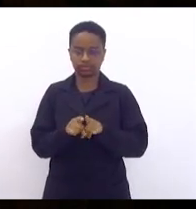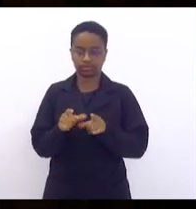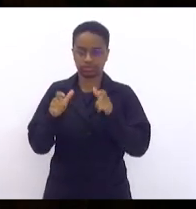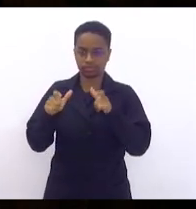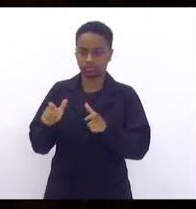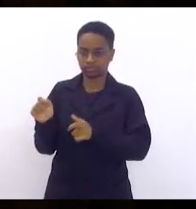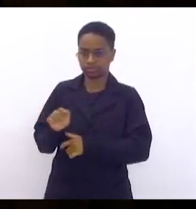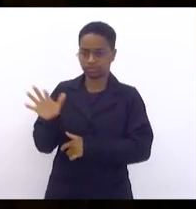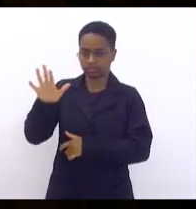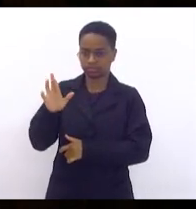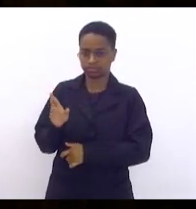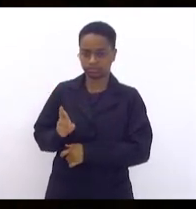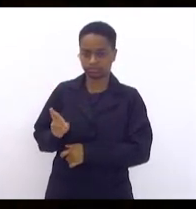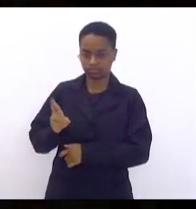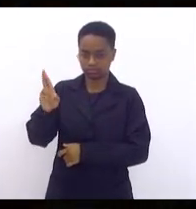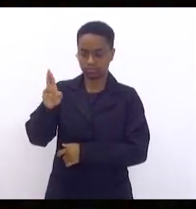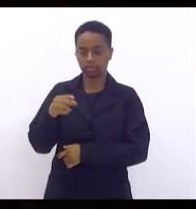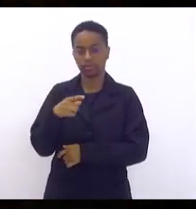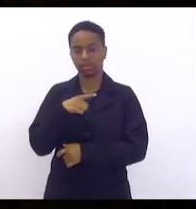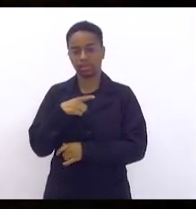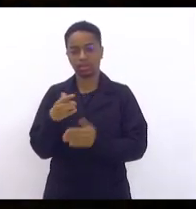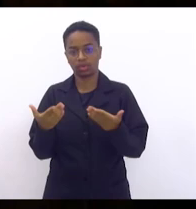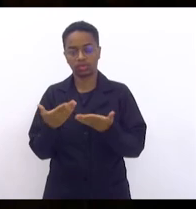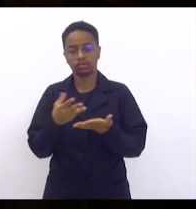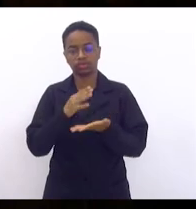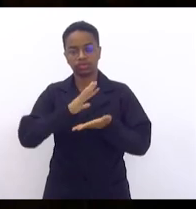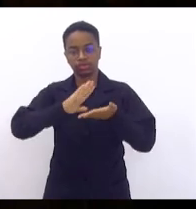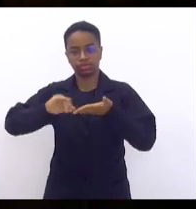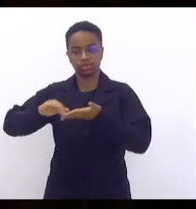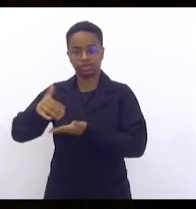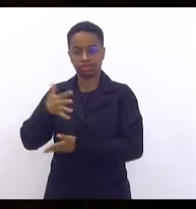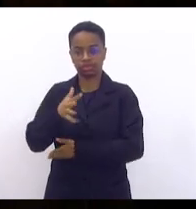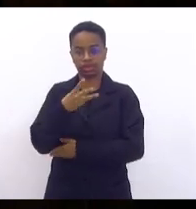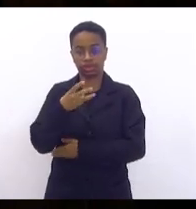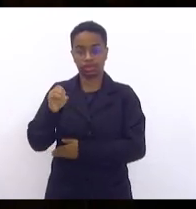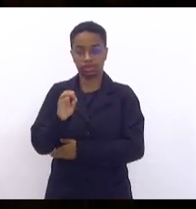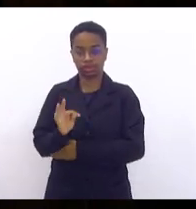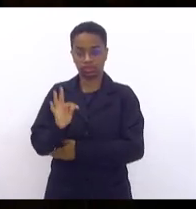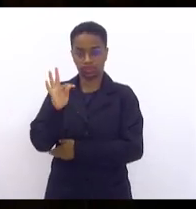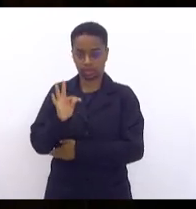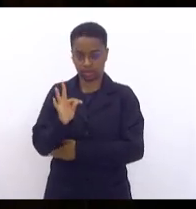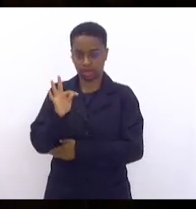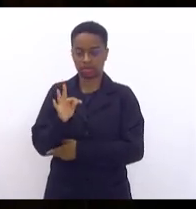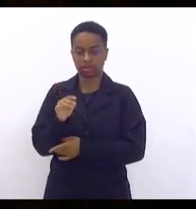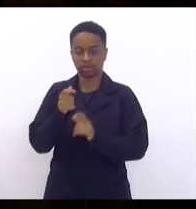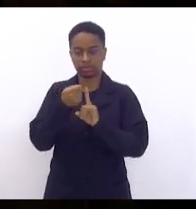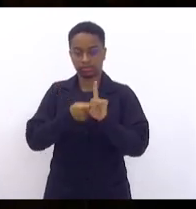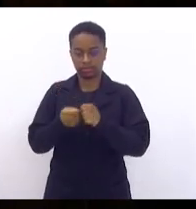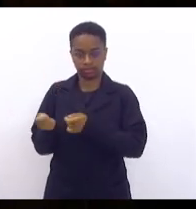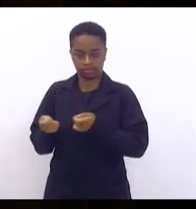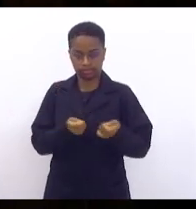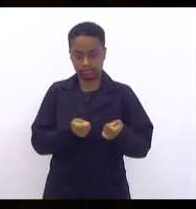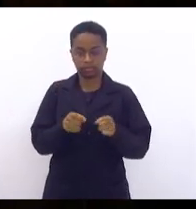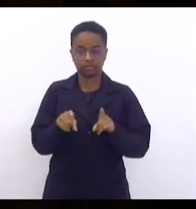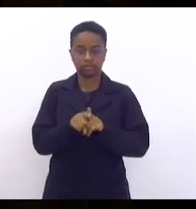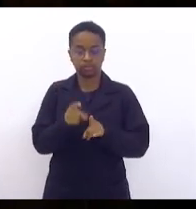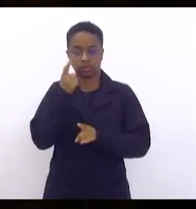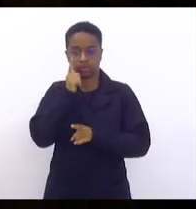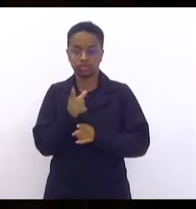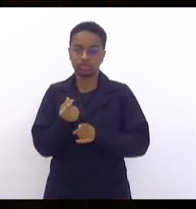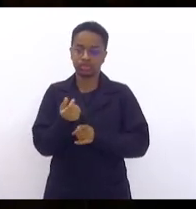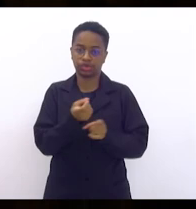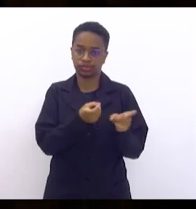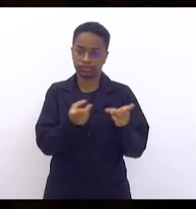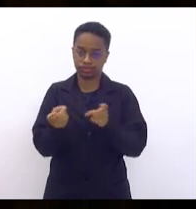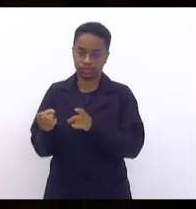hoje a cooperativa tá conseguindo retirar é 30 toneladas mais ou menos por mês né de plásticos gerando renda a partir daí um